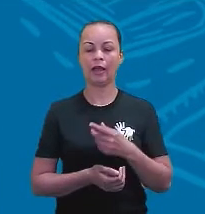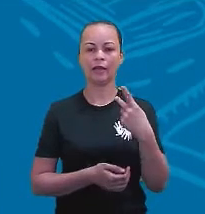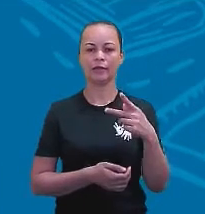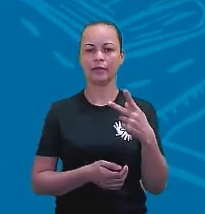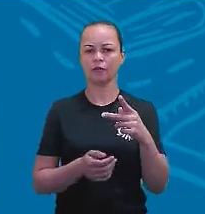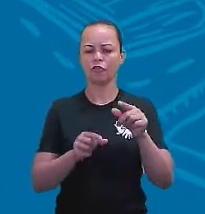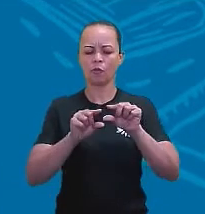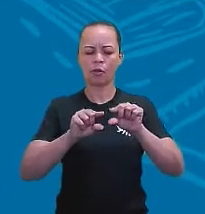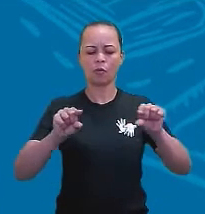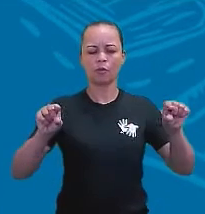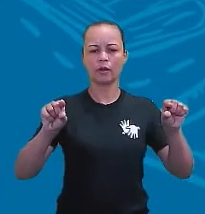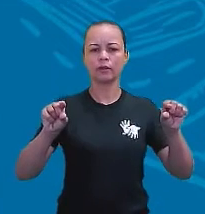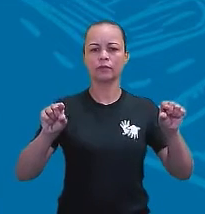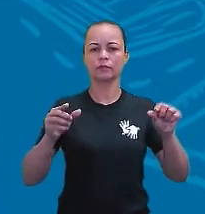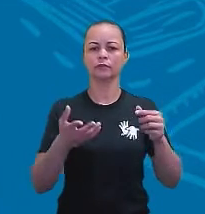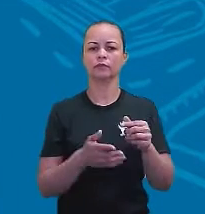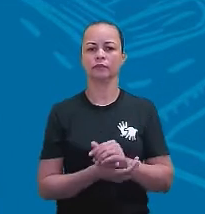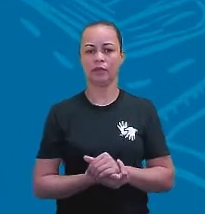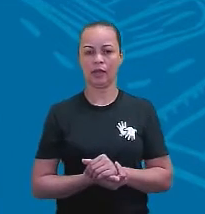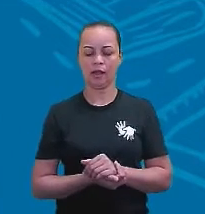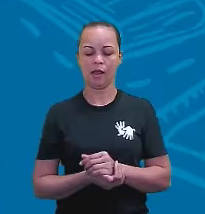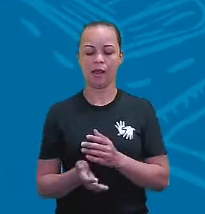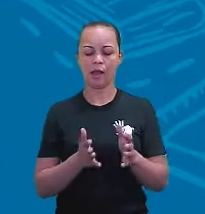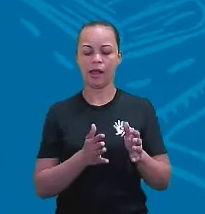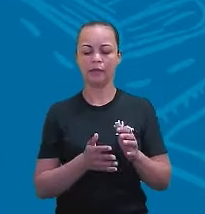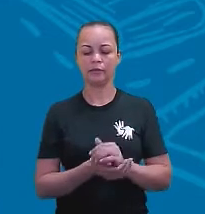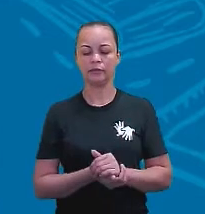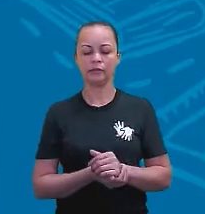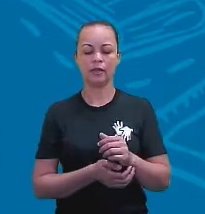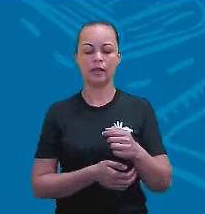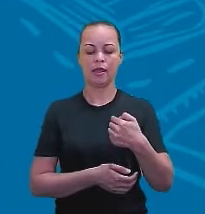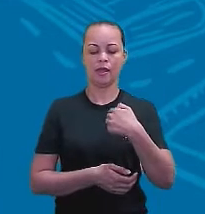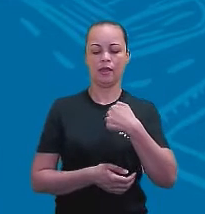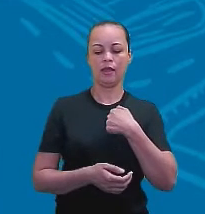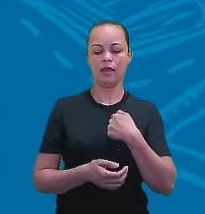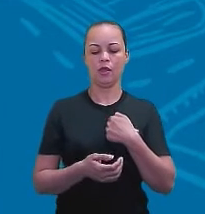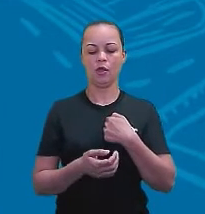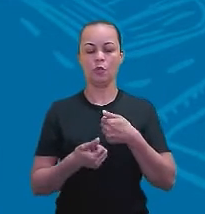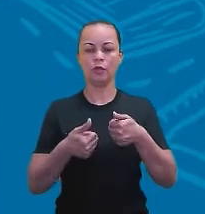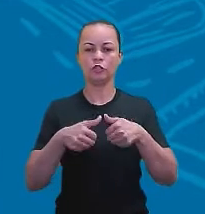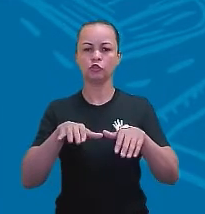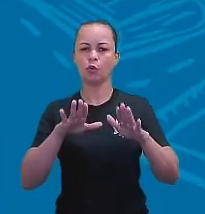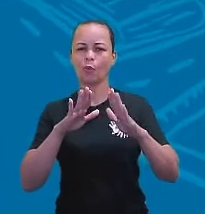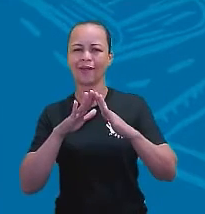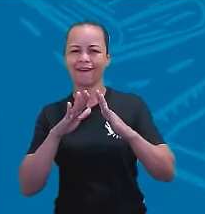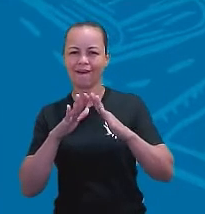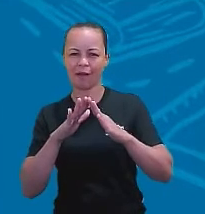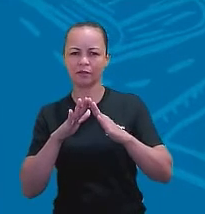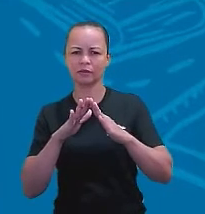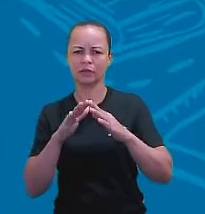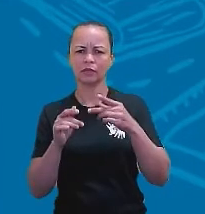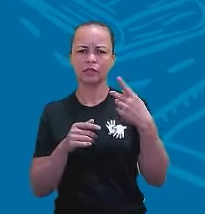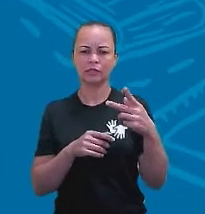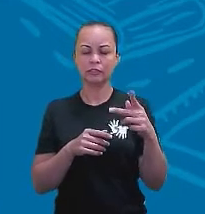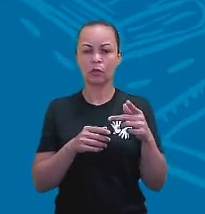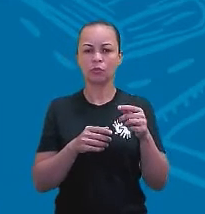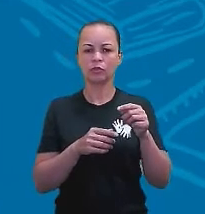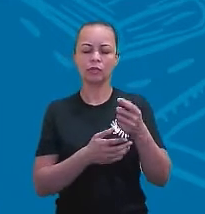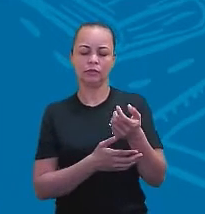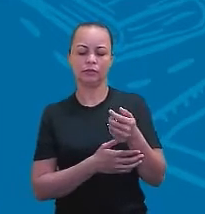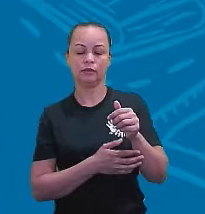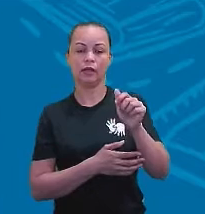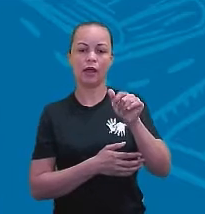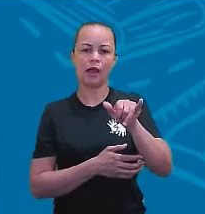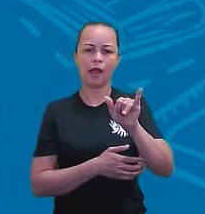forma completinha. I am. I é o sujeito, am é o verbo. E quando a gente contrai, eu vou permanecer com o